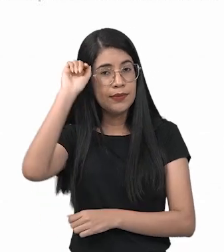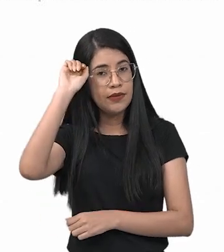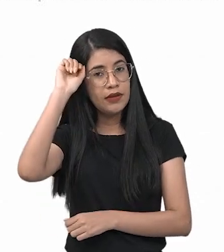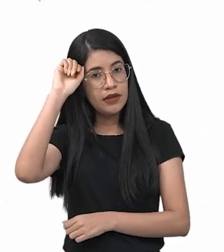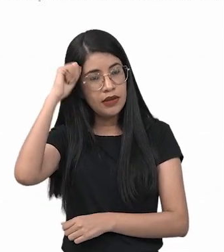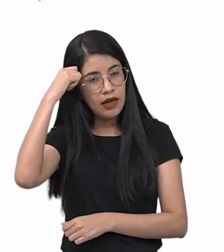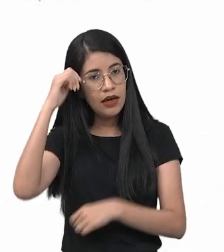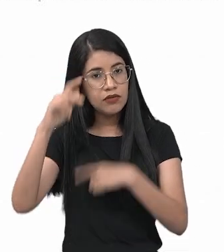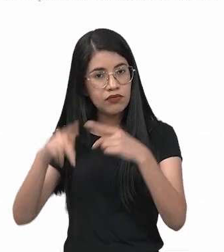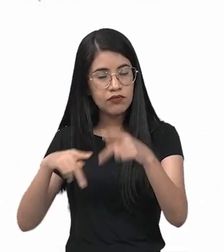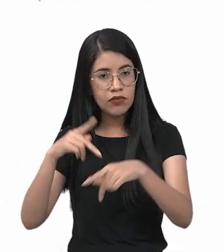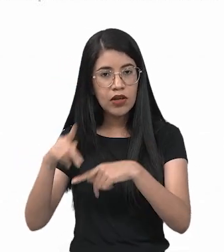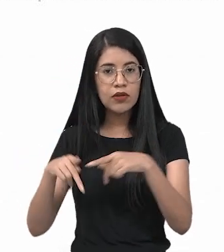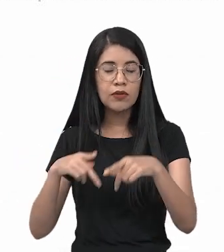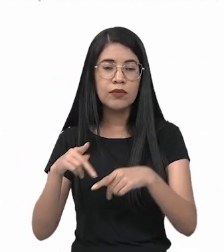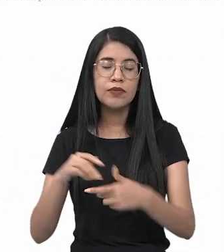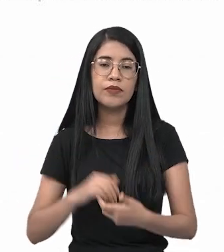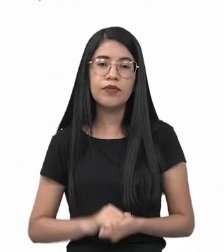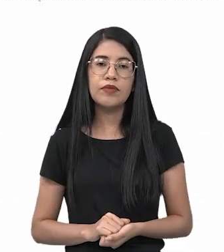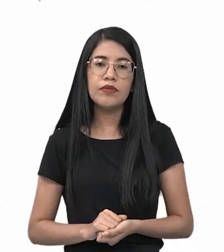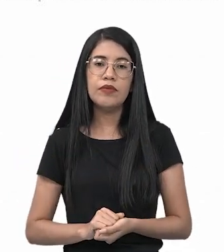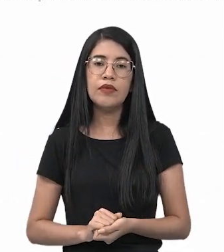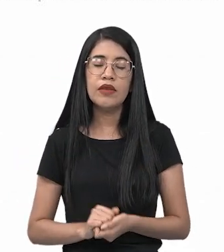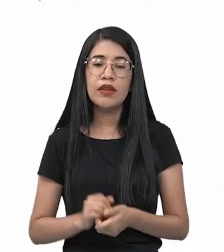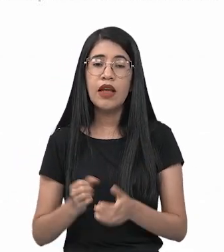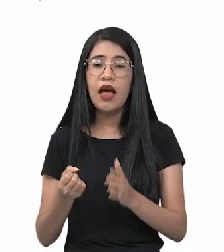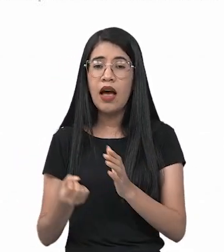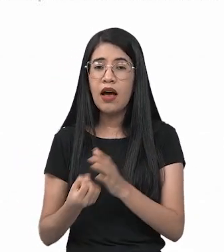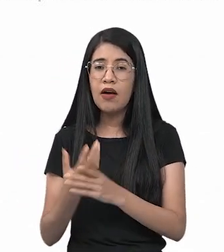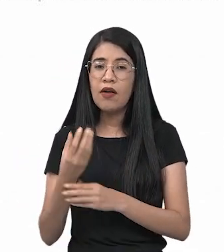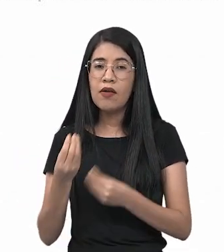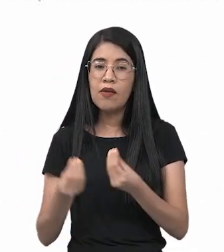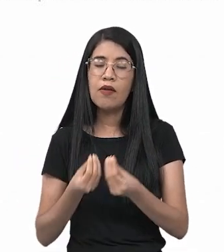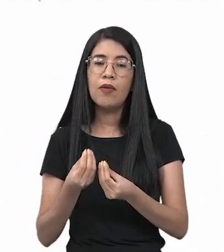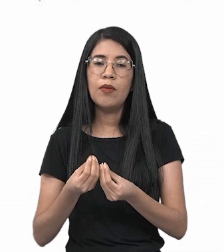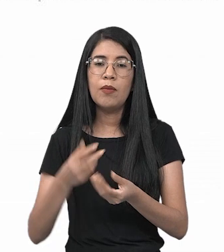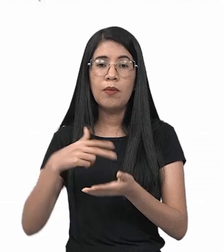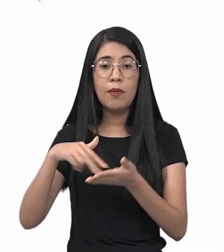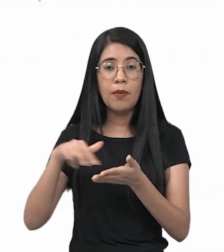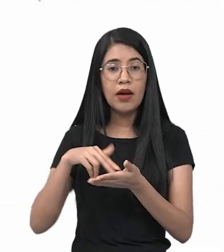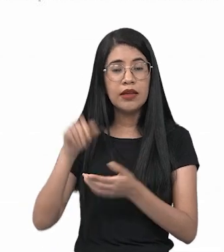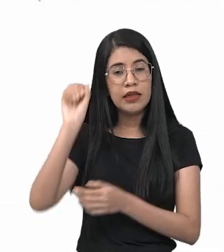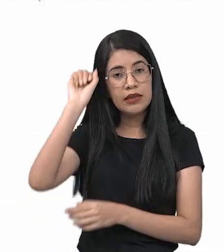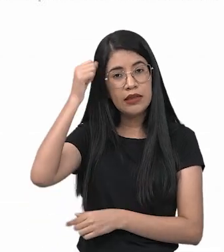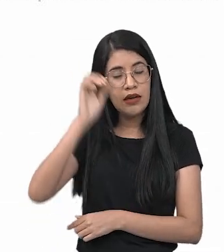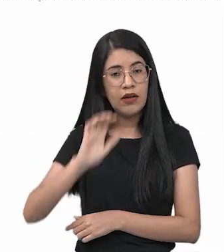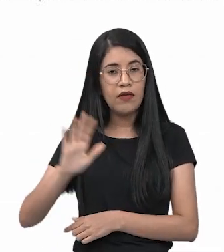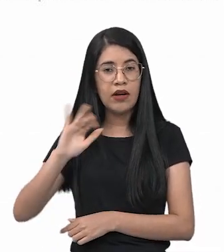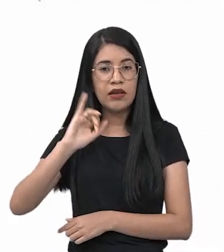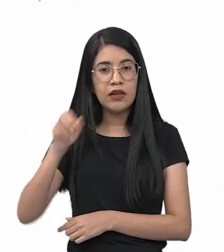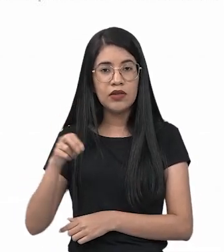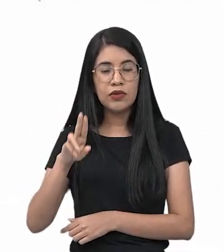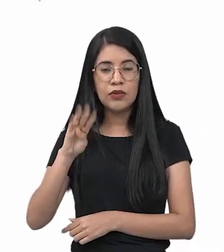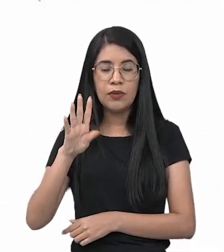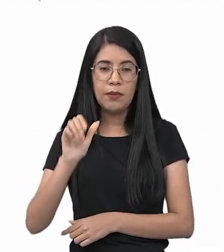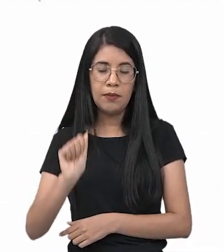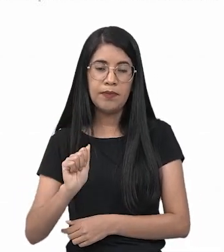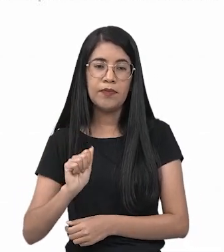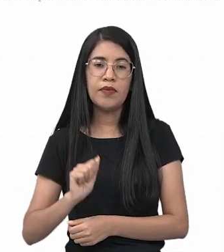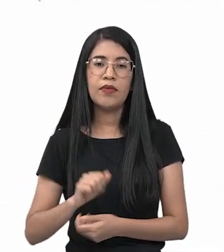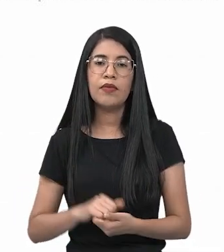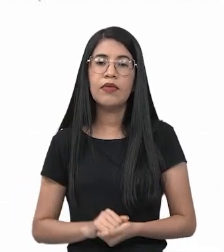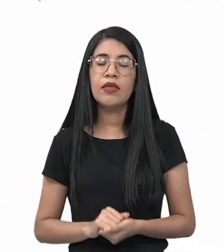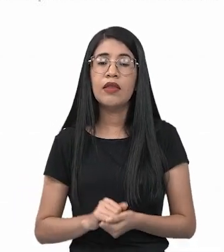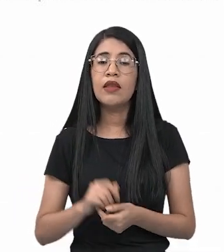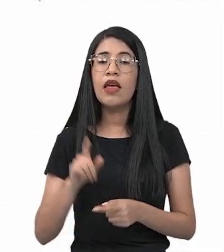Carolina do Sul. Sua origem está em uma dança africana chamada juba. É considerado